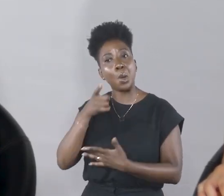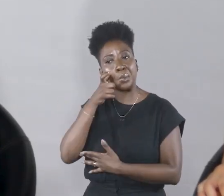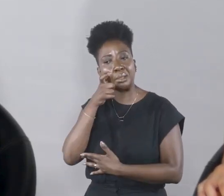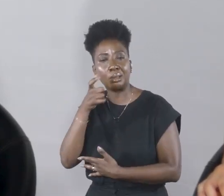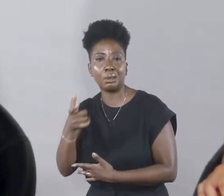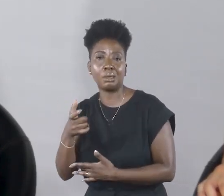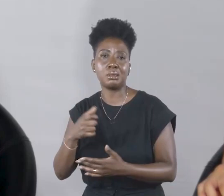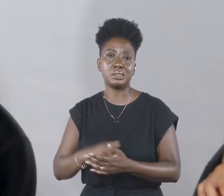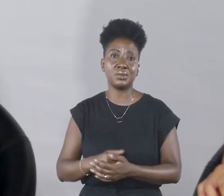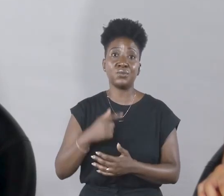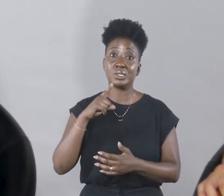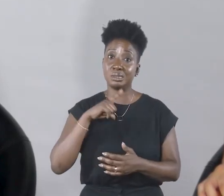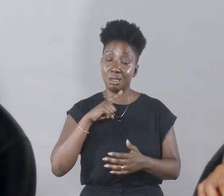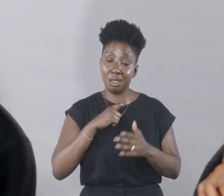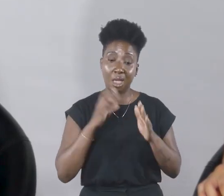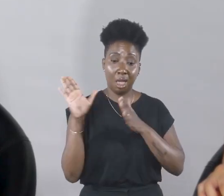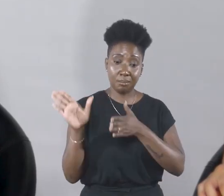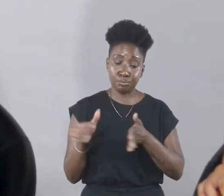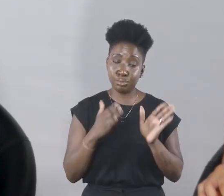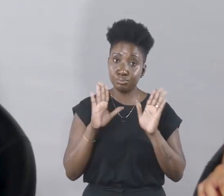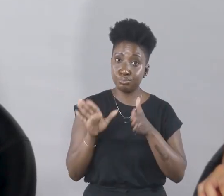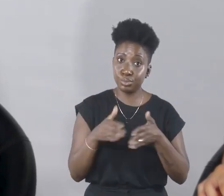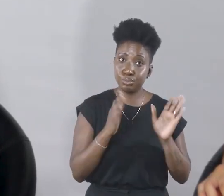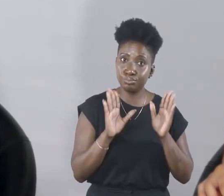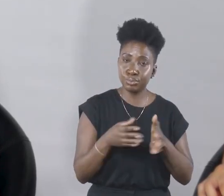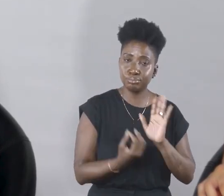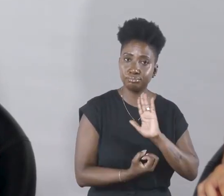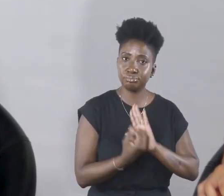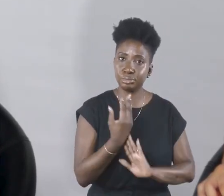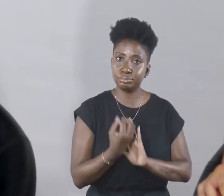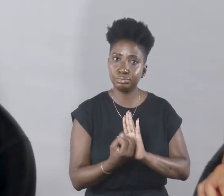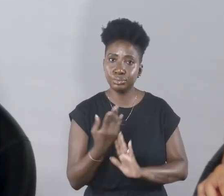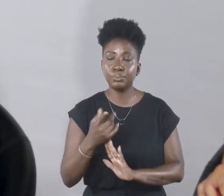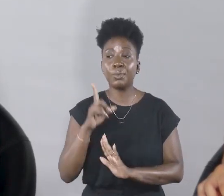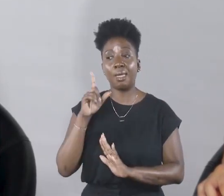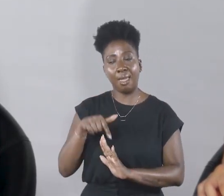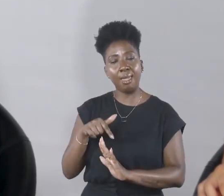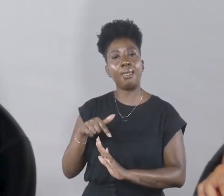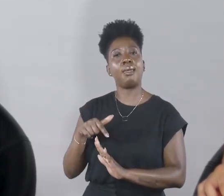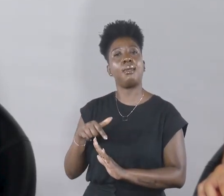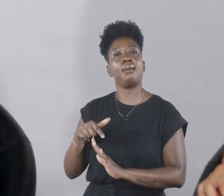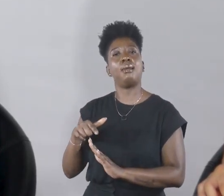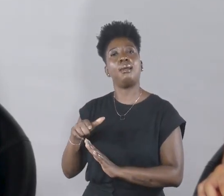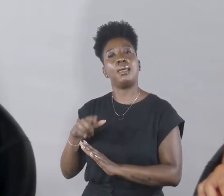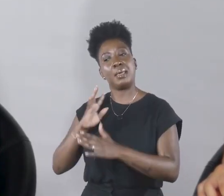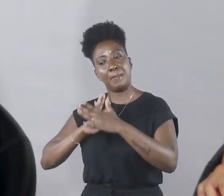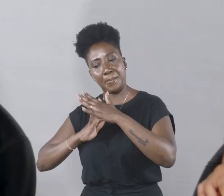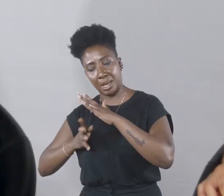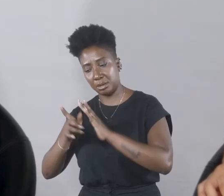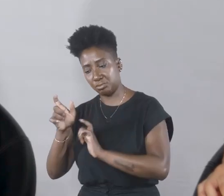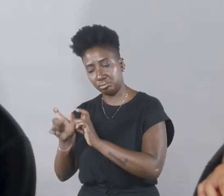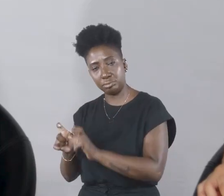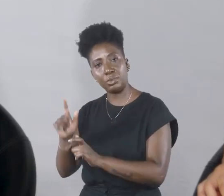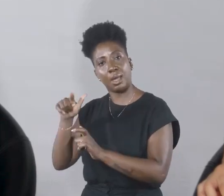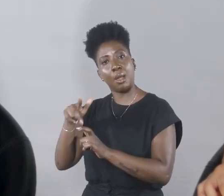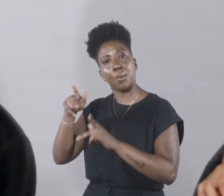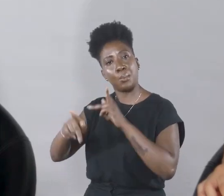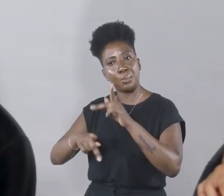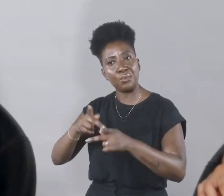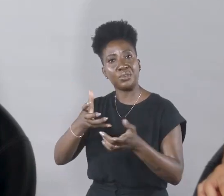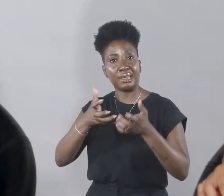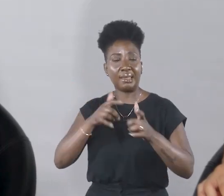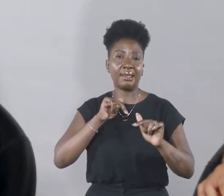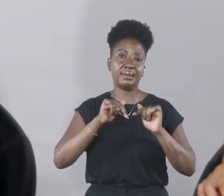porque você vai, qual é o interesse da empresa? É você quer mais produção possível. Então, é um público trabalhador, é um público que vem para